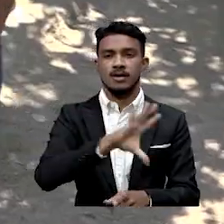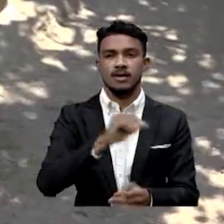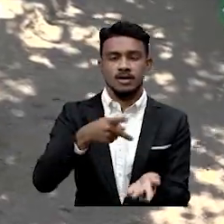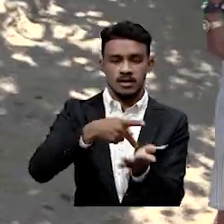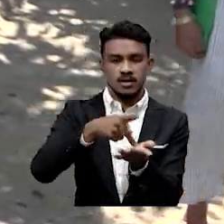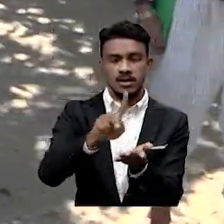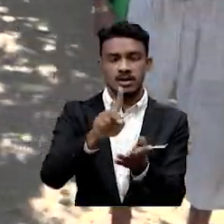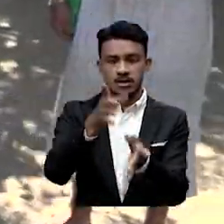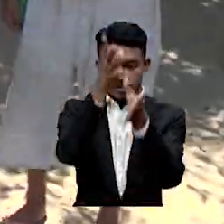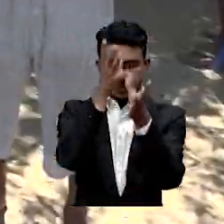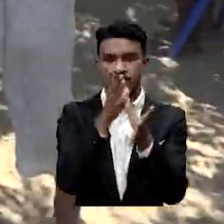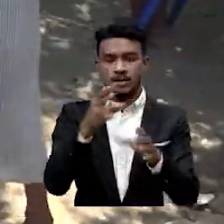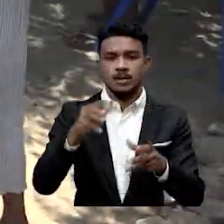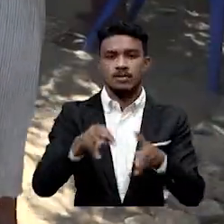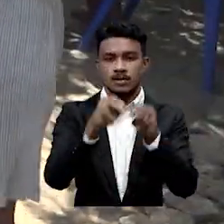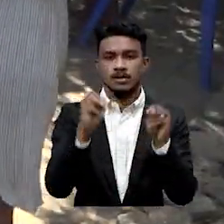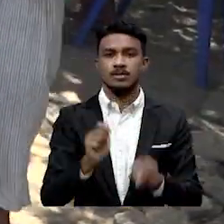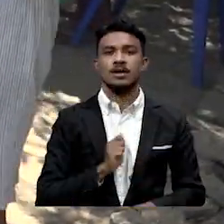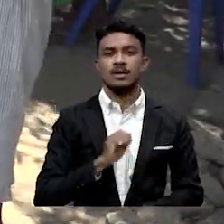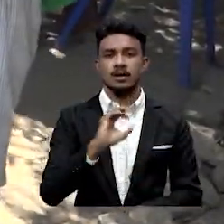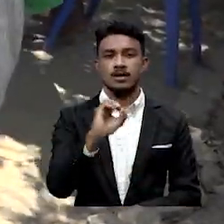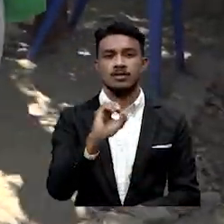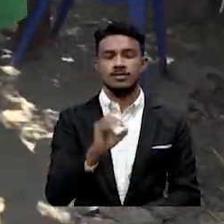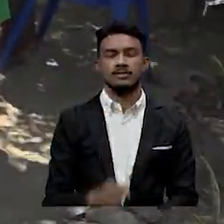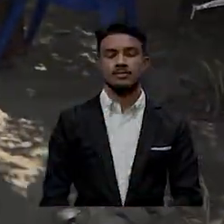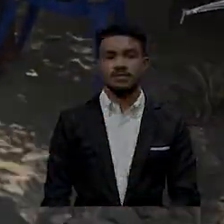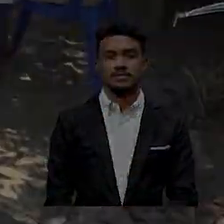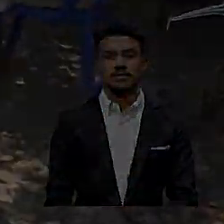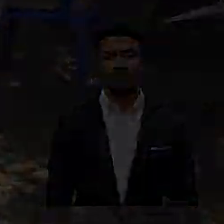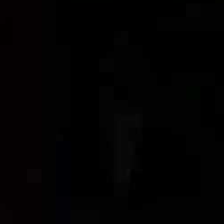sira ia município Ainaro. Felicitas forces, Jaime dos Santos, ZM.